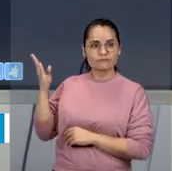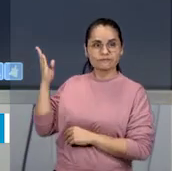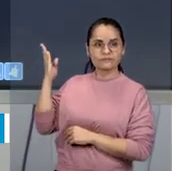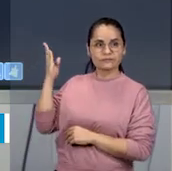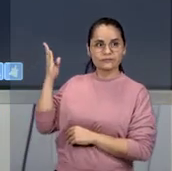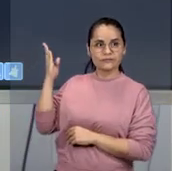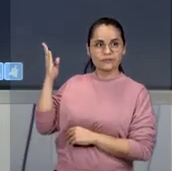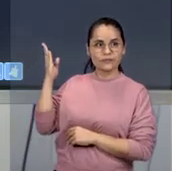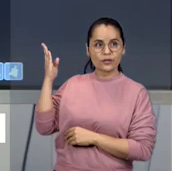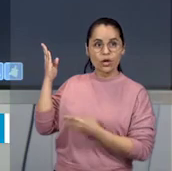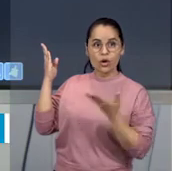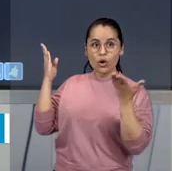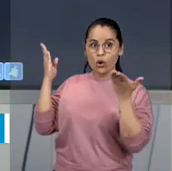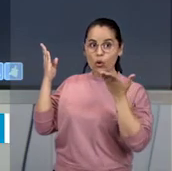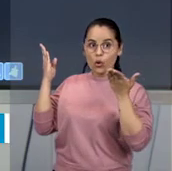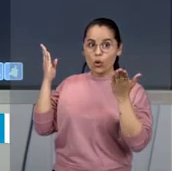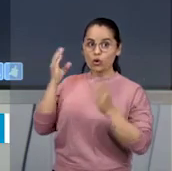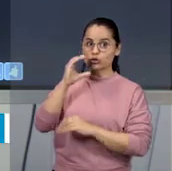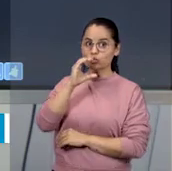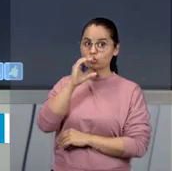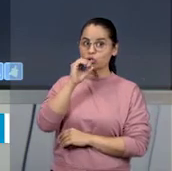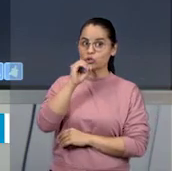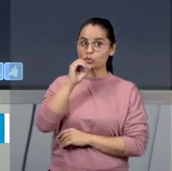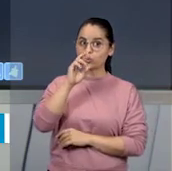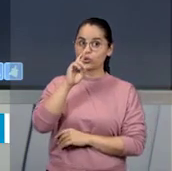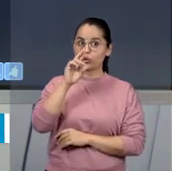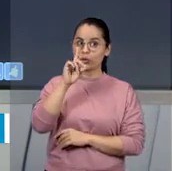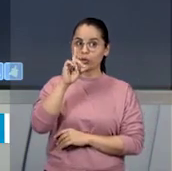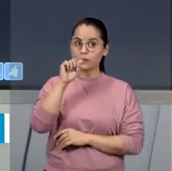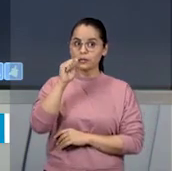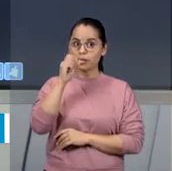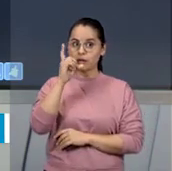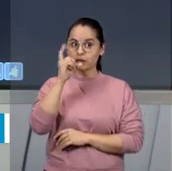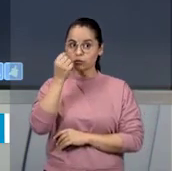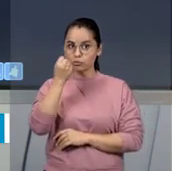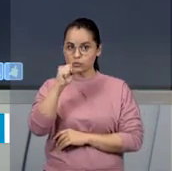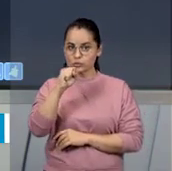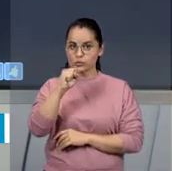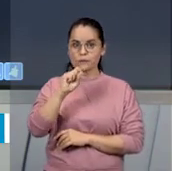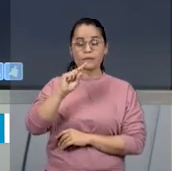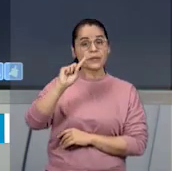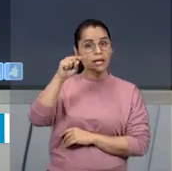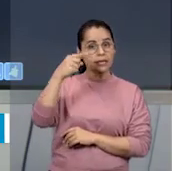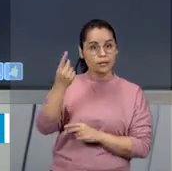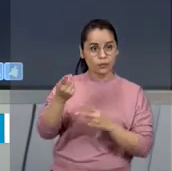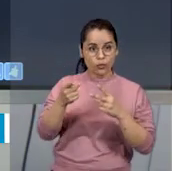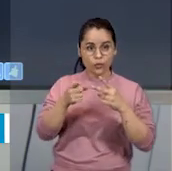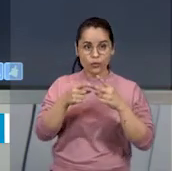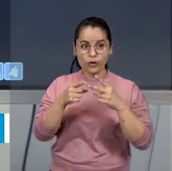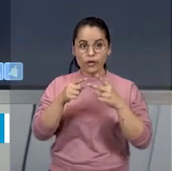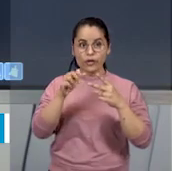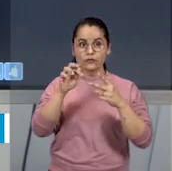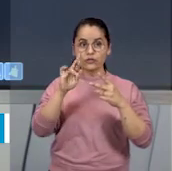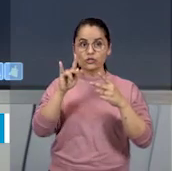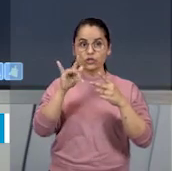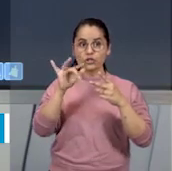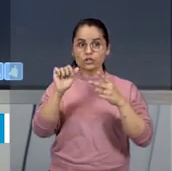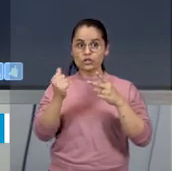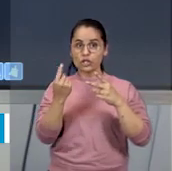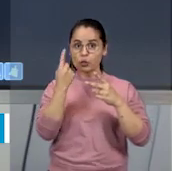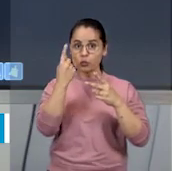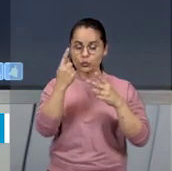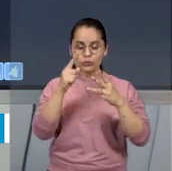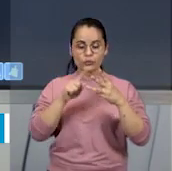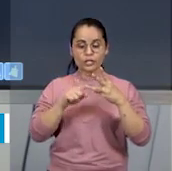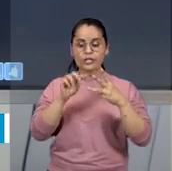que é de hoje, são os cordados, tá? Depois vamos ver fisiologia 1 e fisiologia